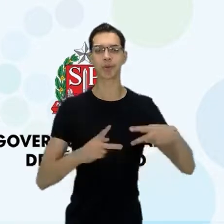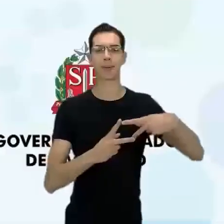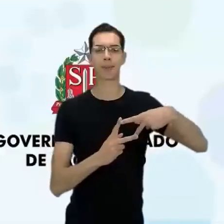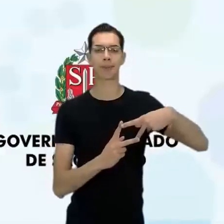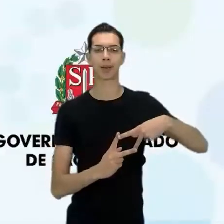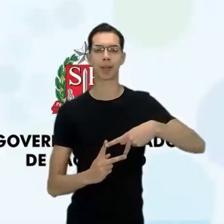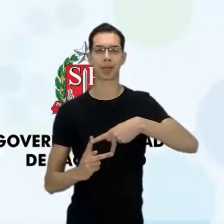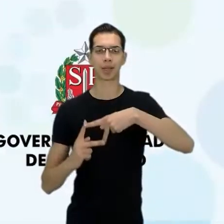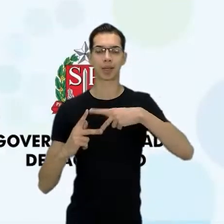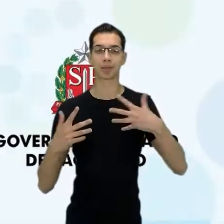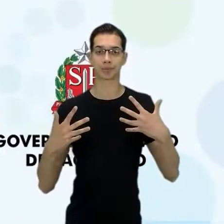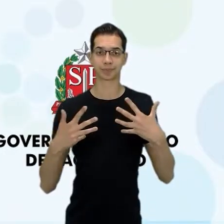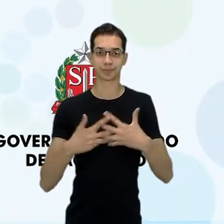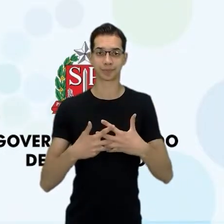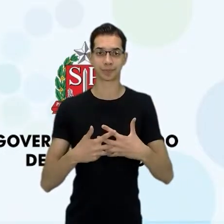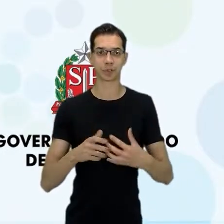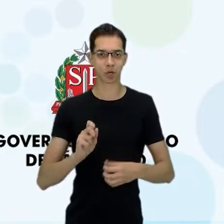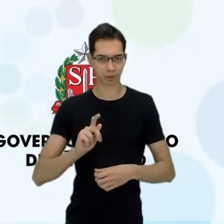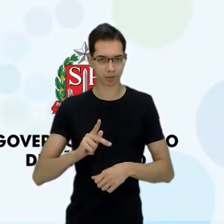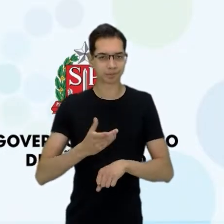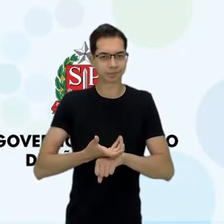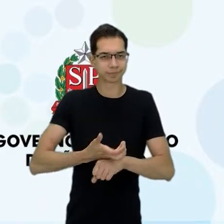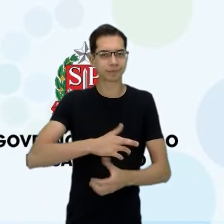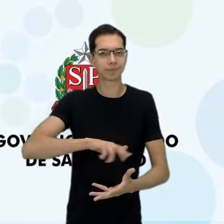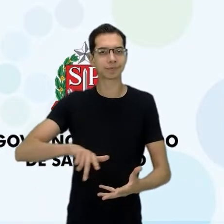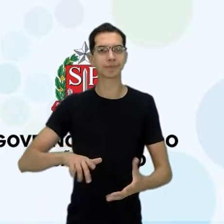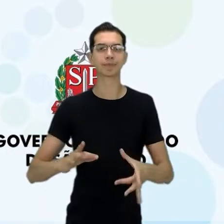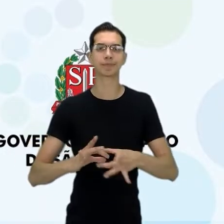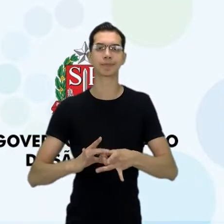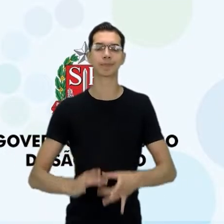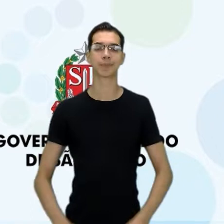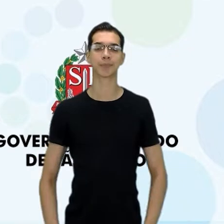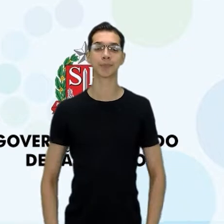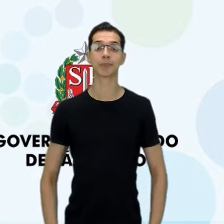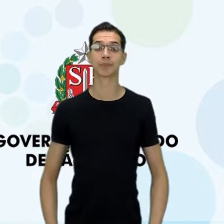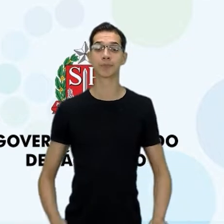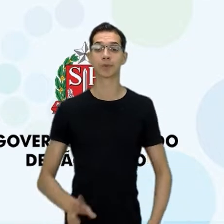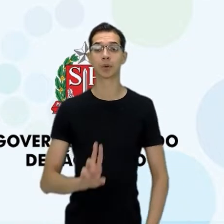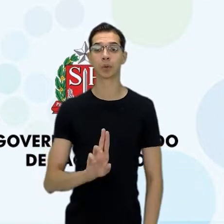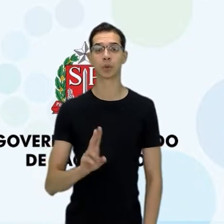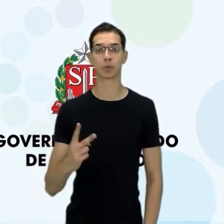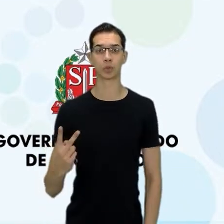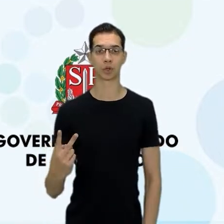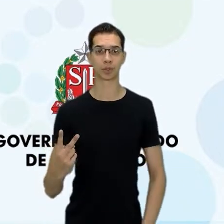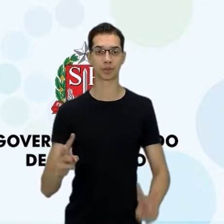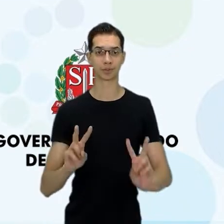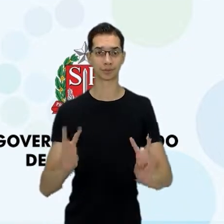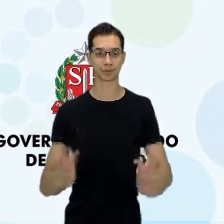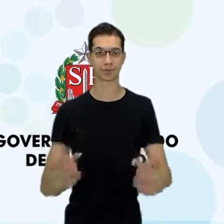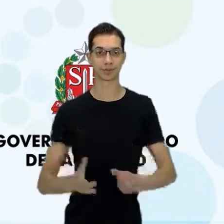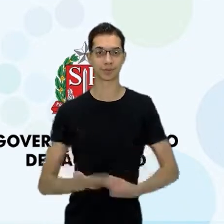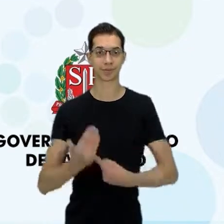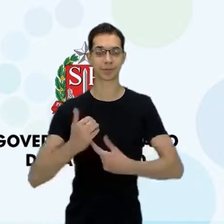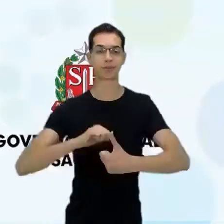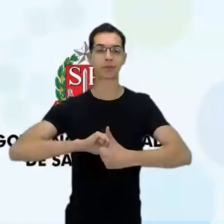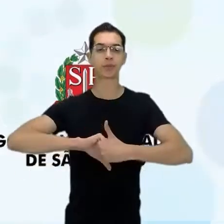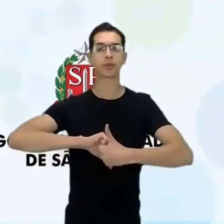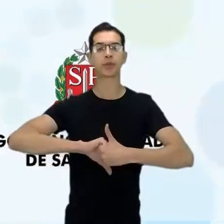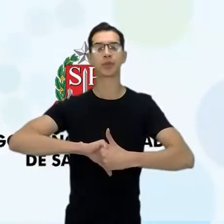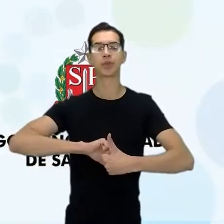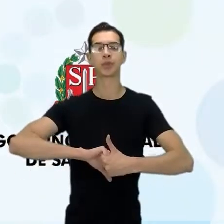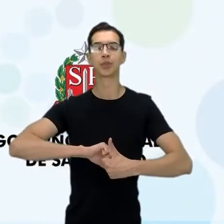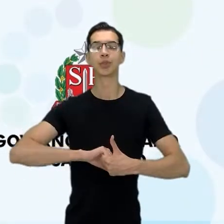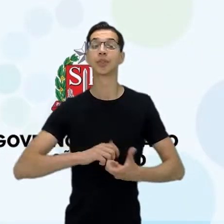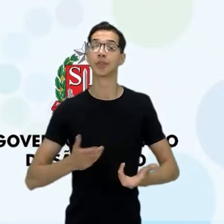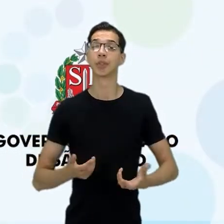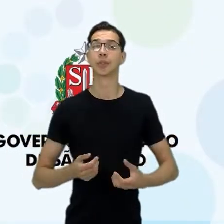componentes curriculares. Bom, a unidade curricular 2, Tecnologia e Qualidade de Vida, deu origem ao nosso